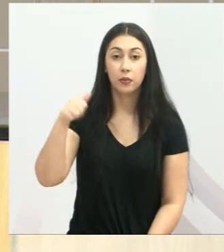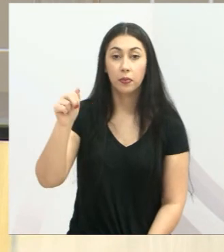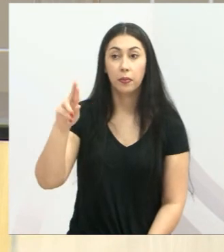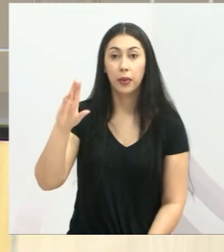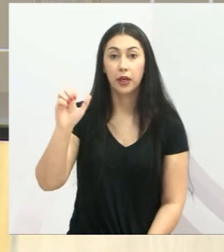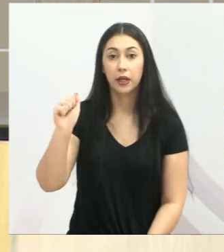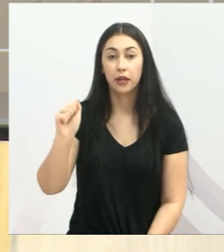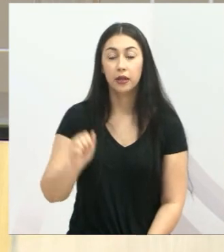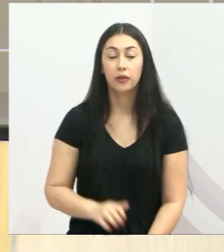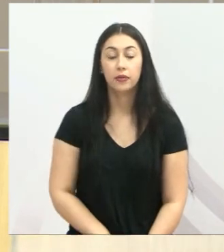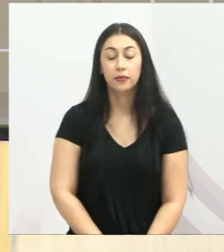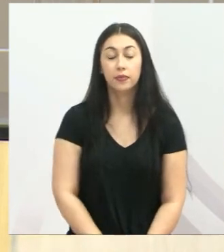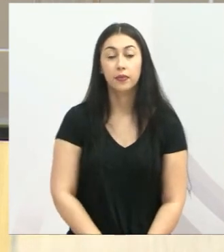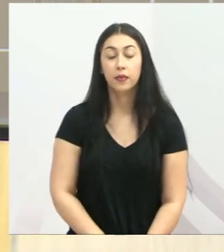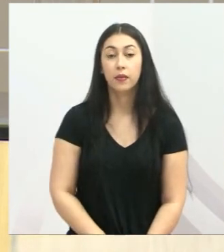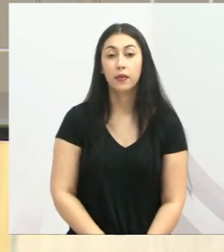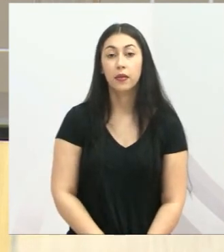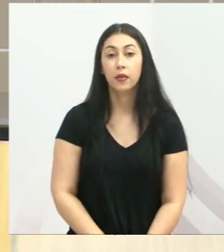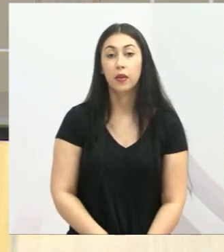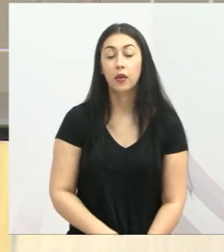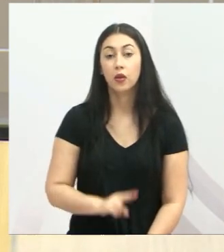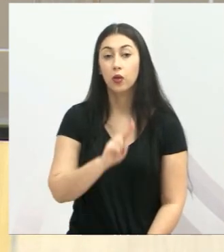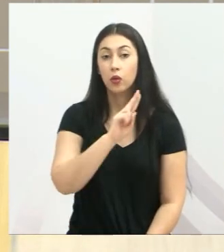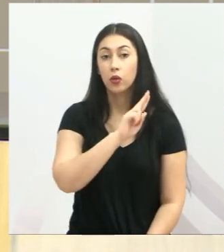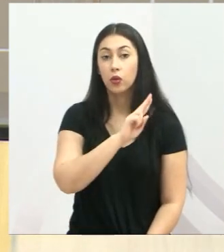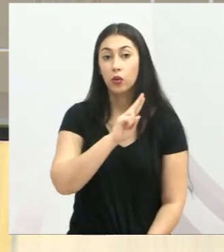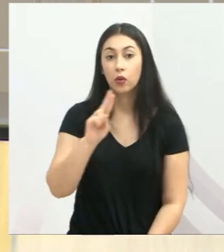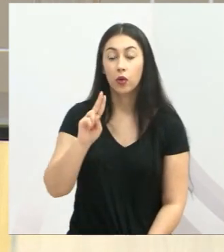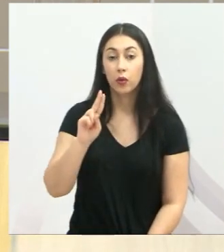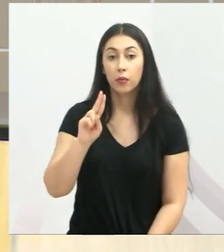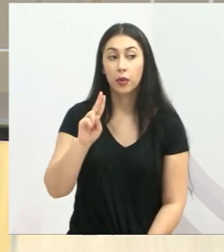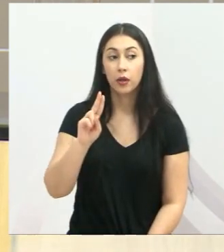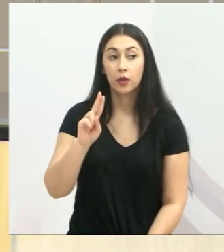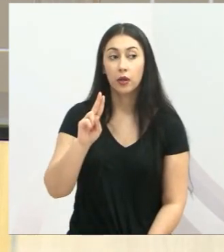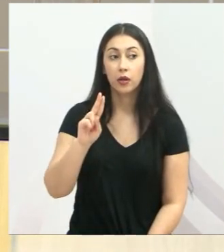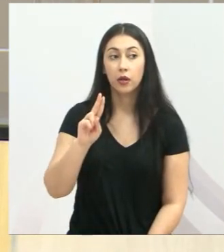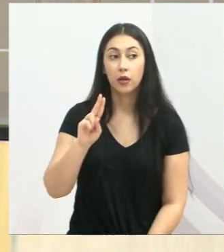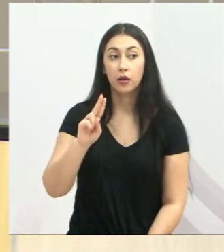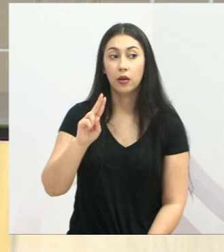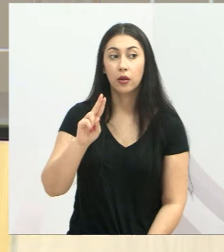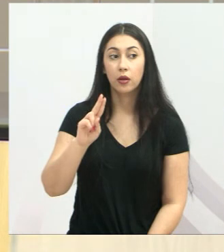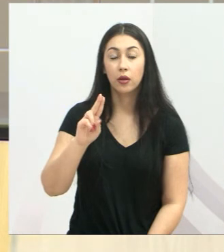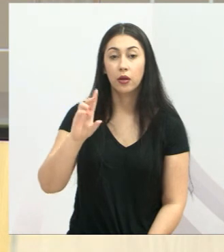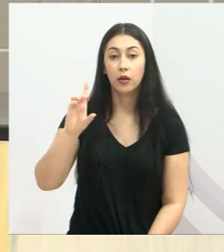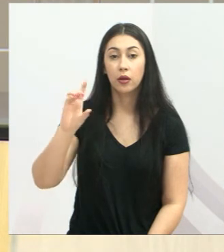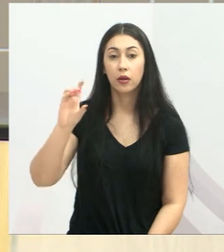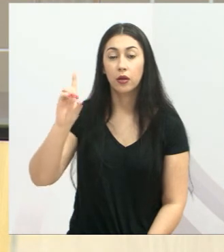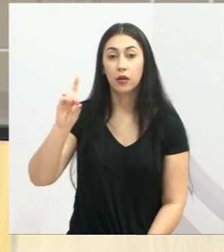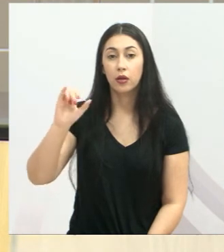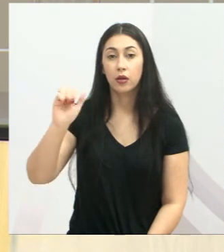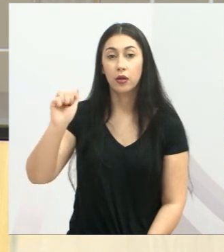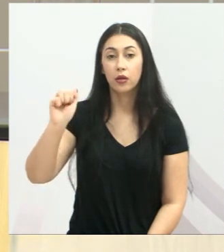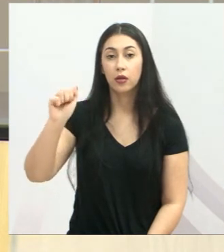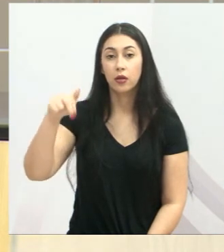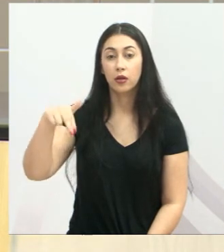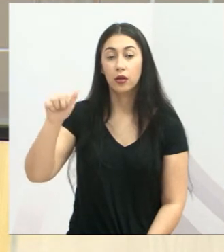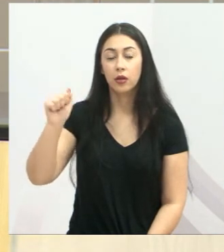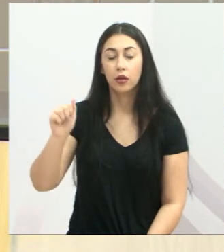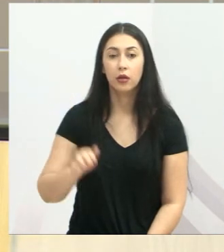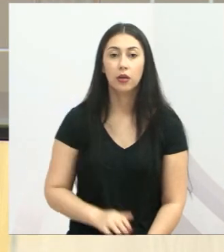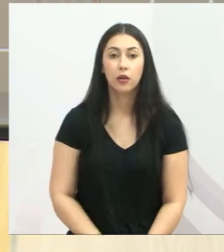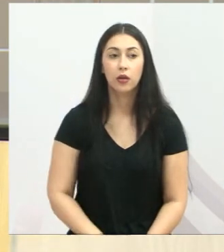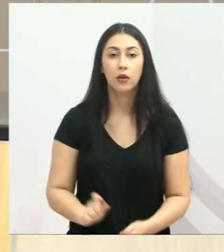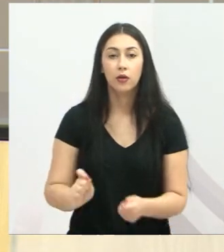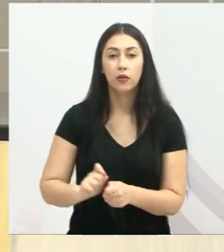Amélia. Voto de pesar pelo falecimento de Eulália Gifone de Aquino. Voto formulado